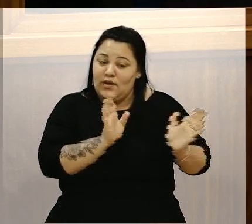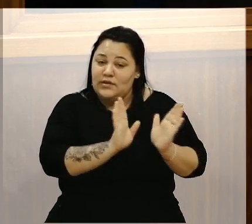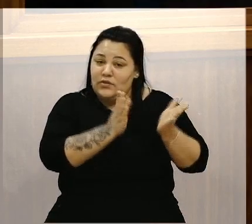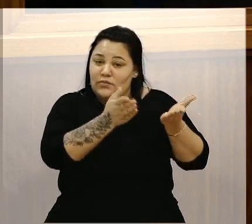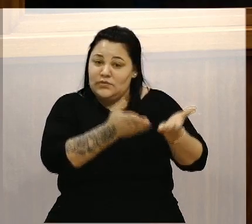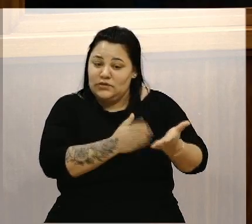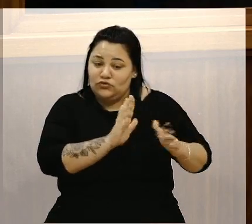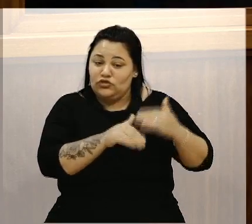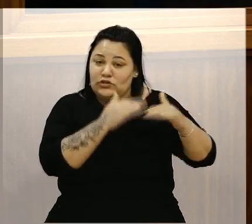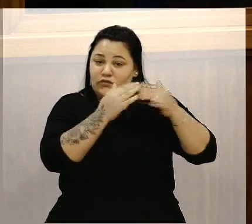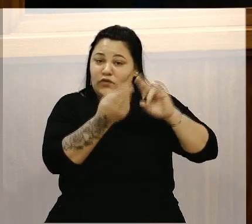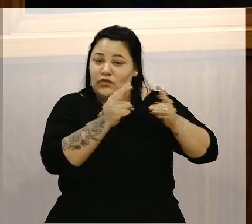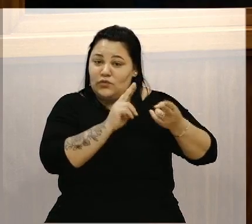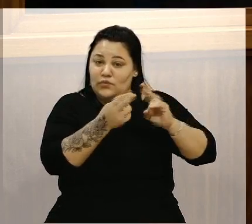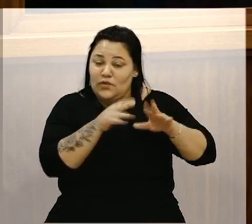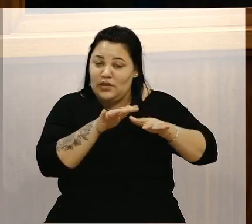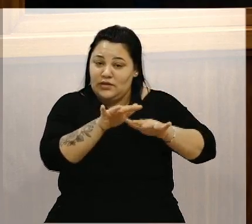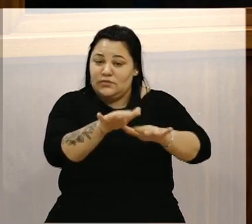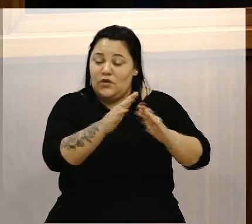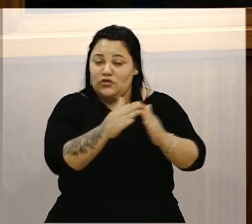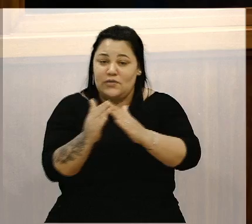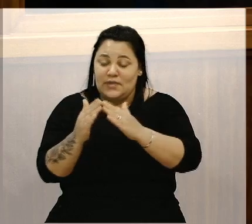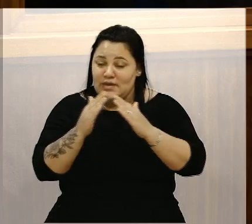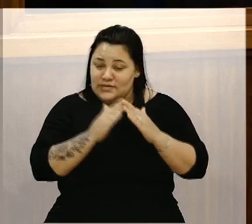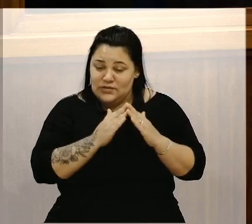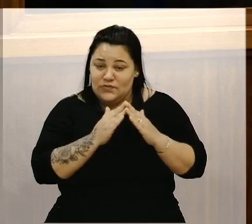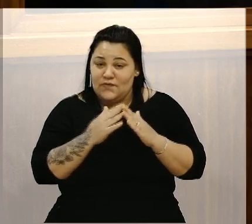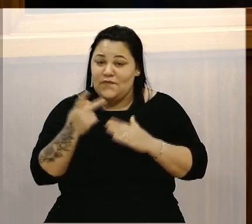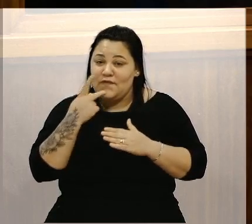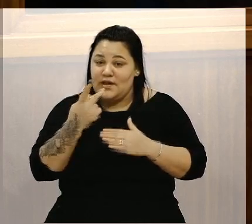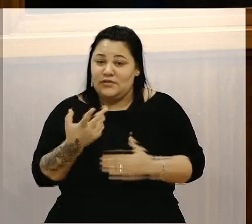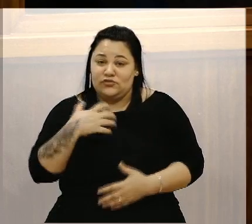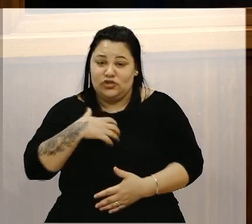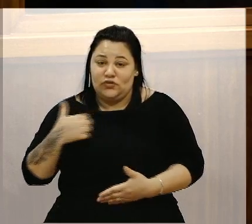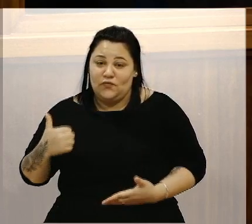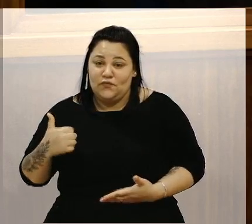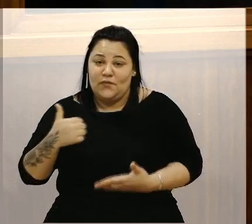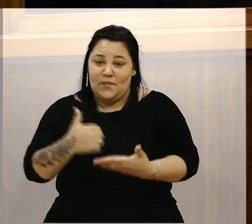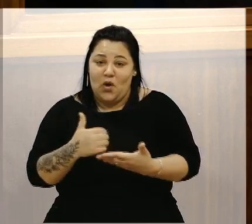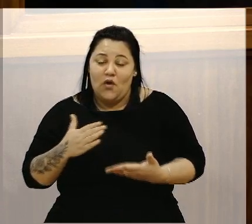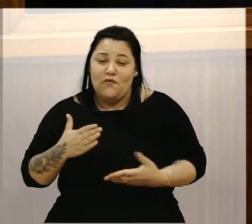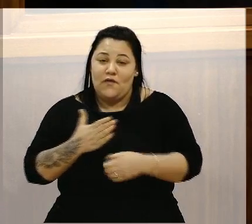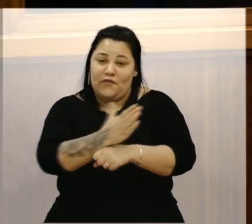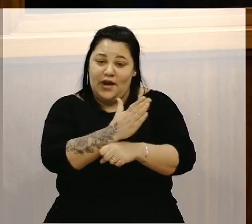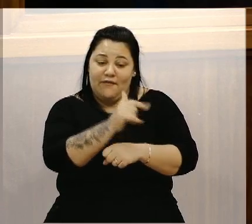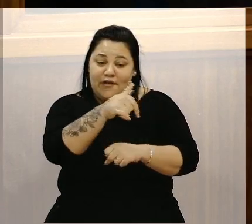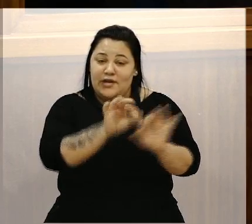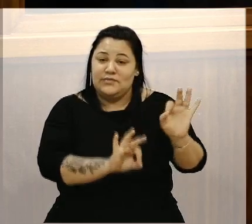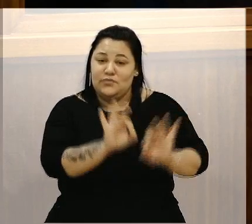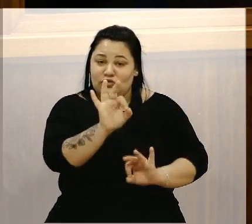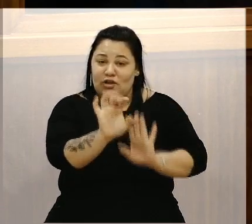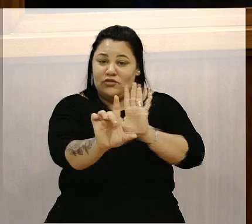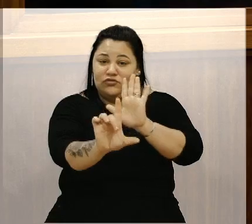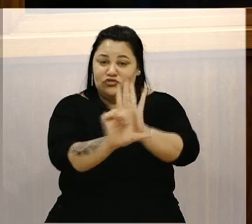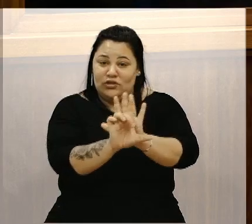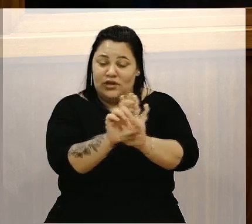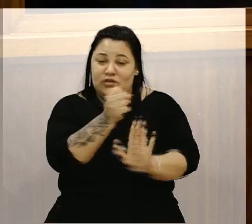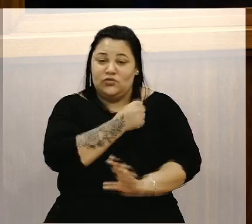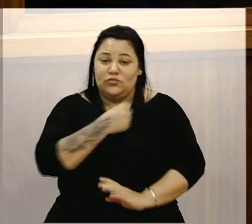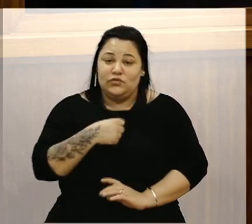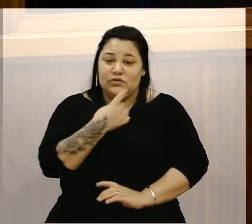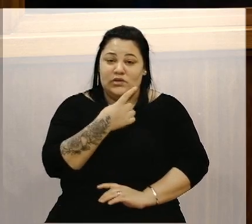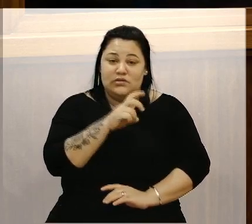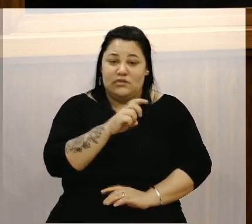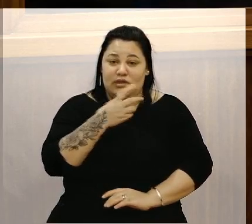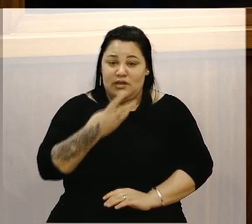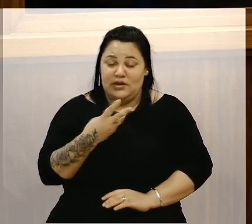Desenvolvimento Urbano, Transporte e Habitação manifesta-se de forma favorável ao projeto de lei número